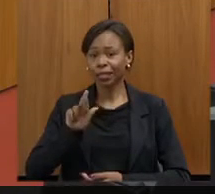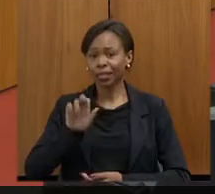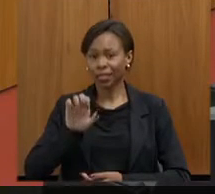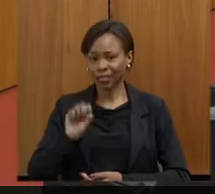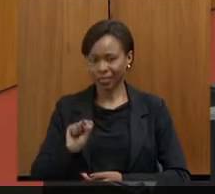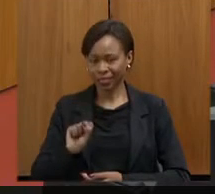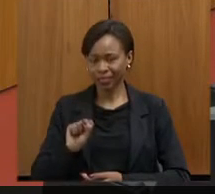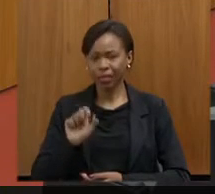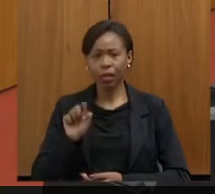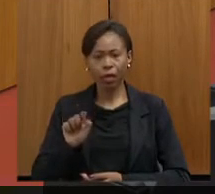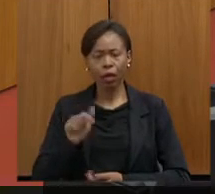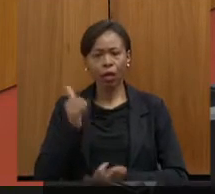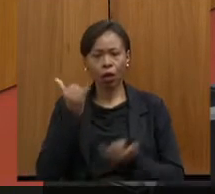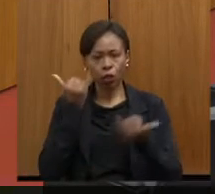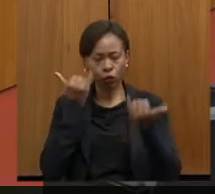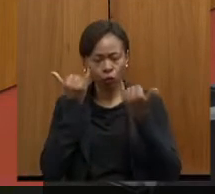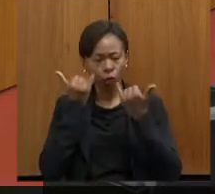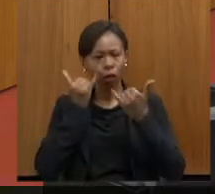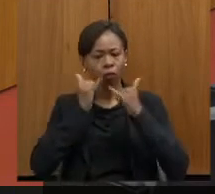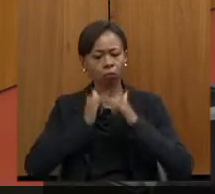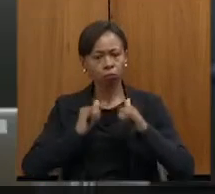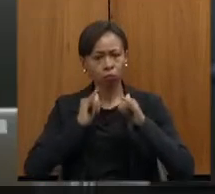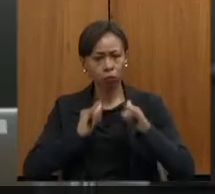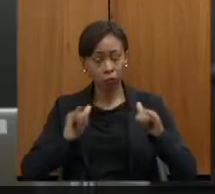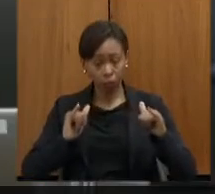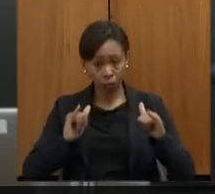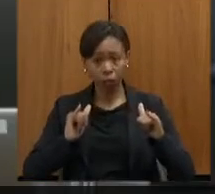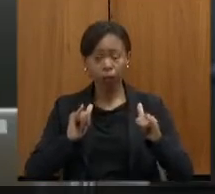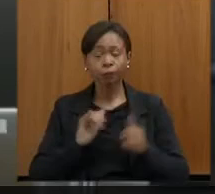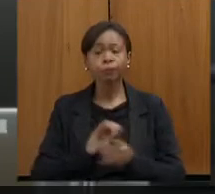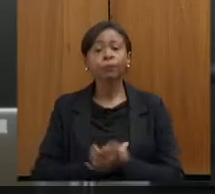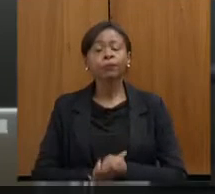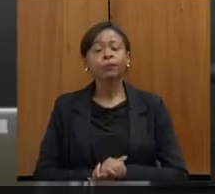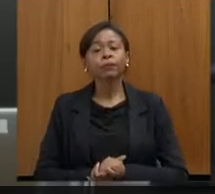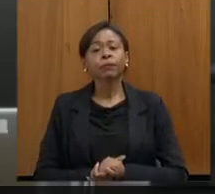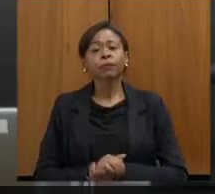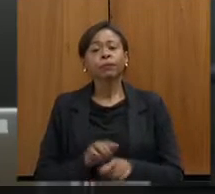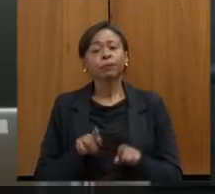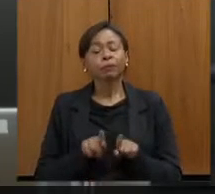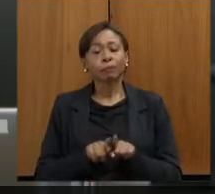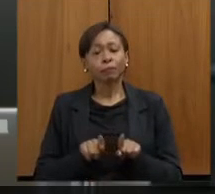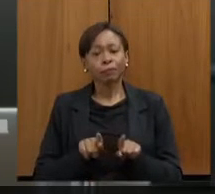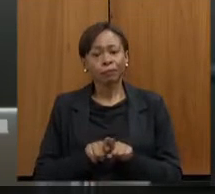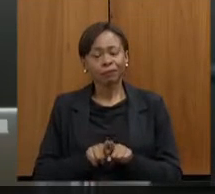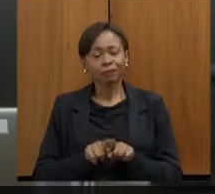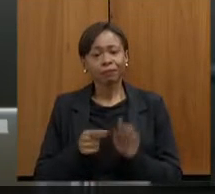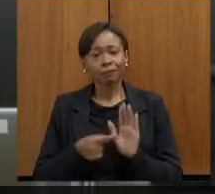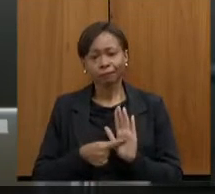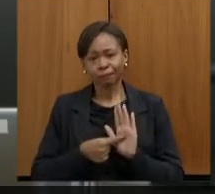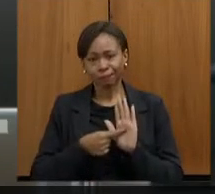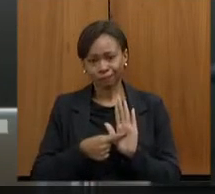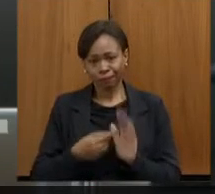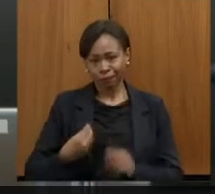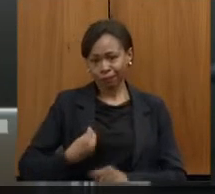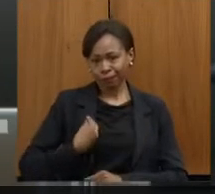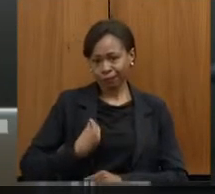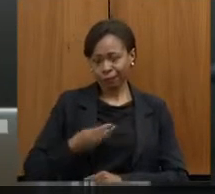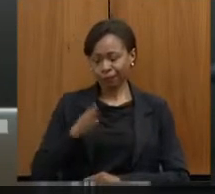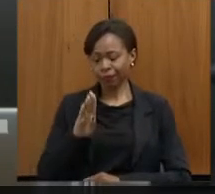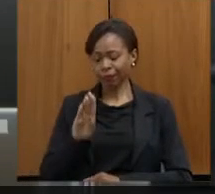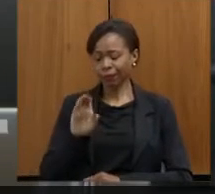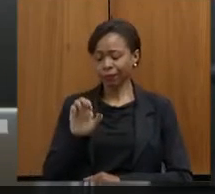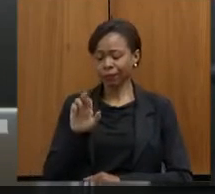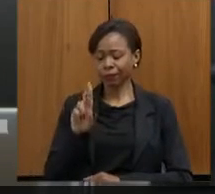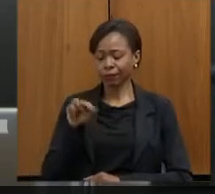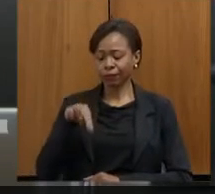informações aqui a esta comissão e quero registrar também a presença do senhor Bernardo